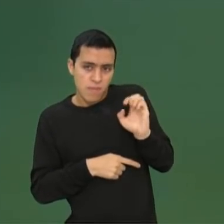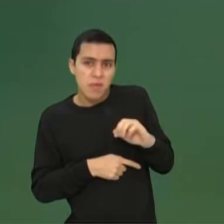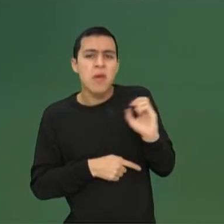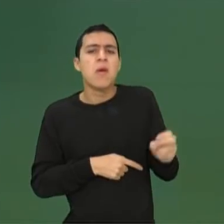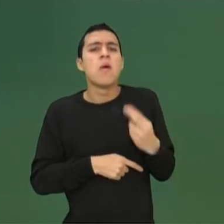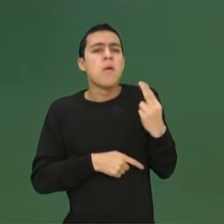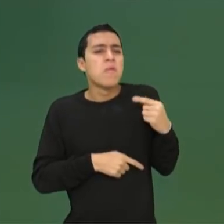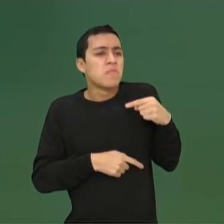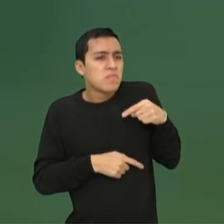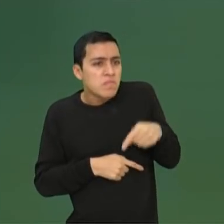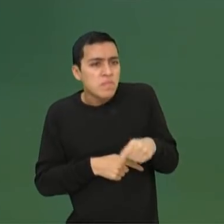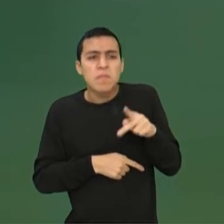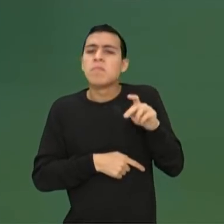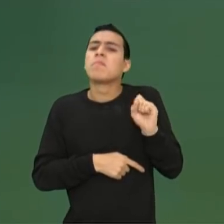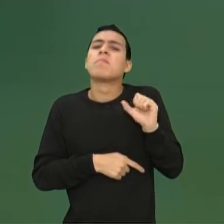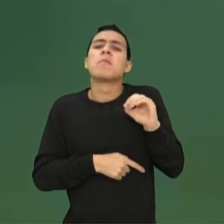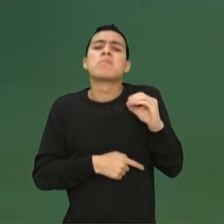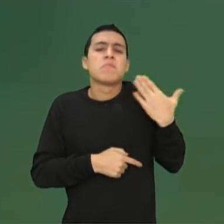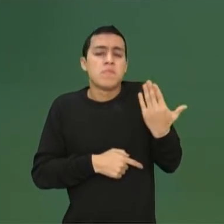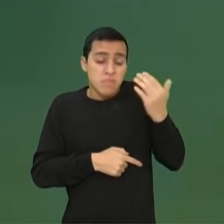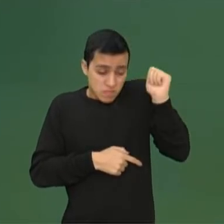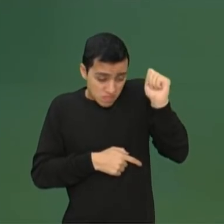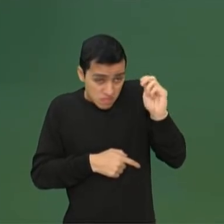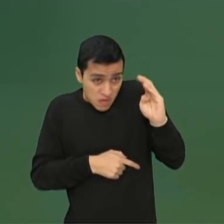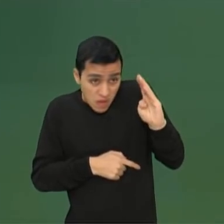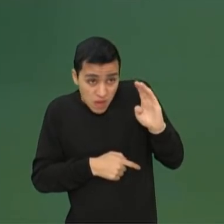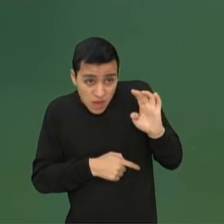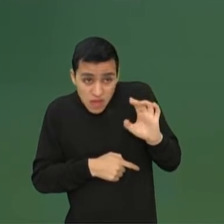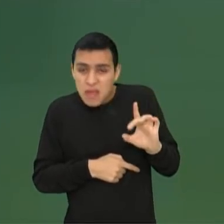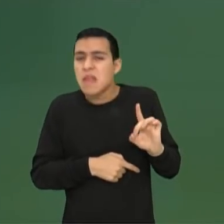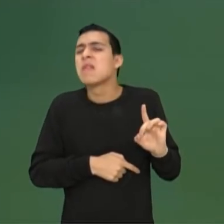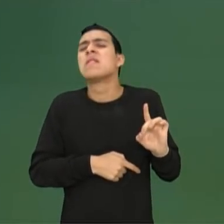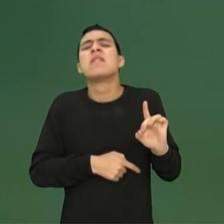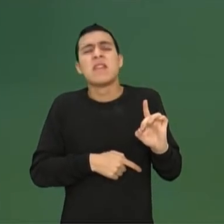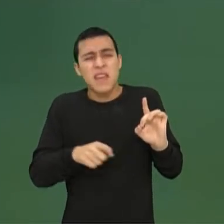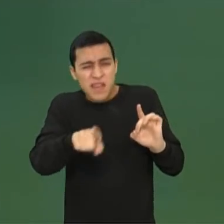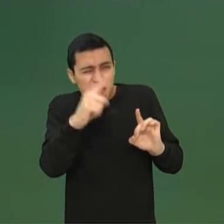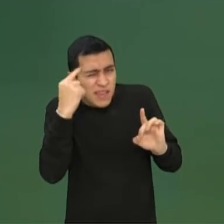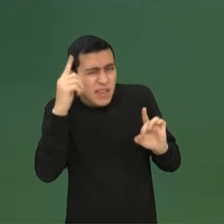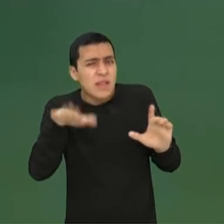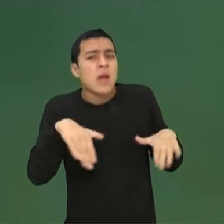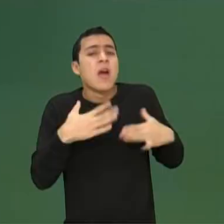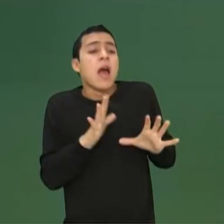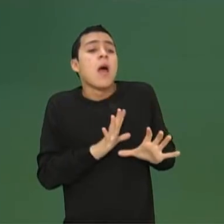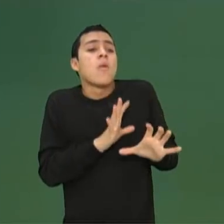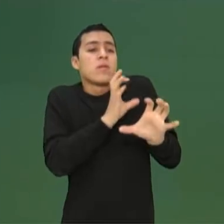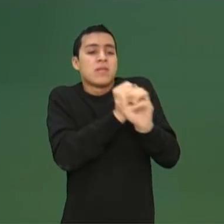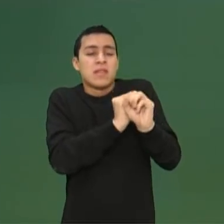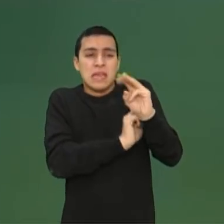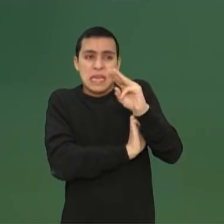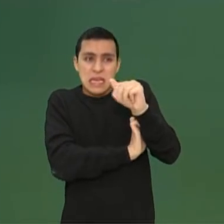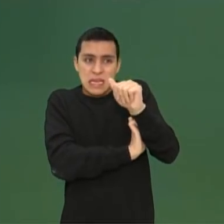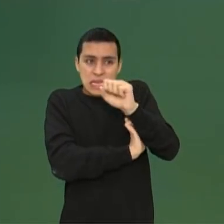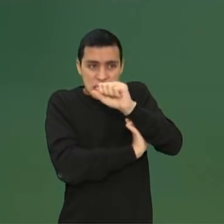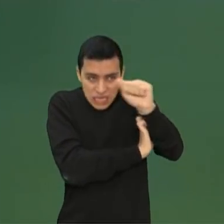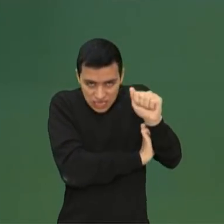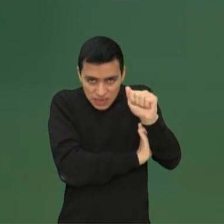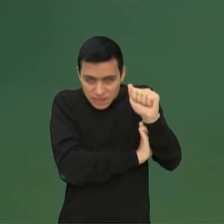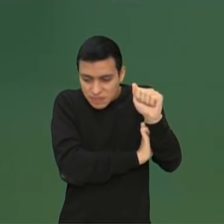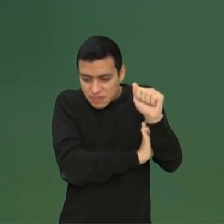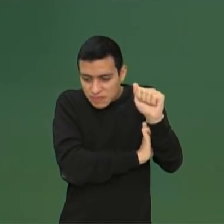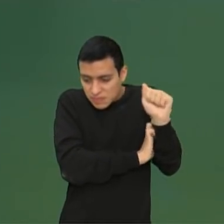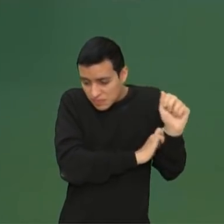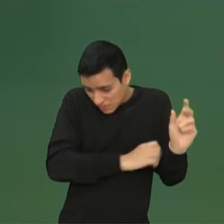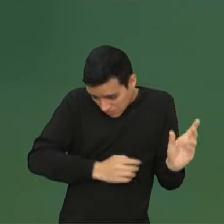Ou será que é peso? Então pensa comigo, a quantidade de massa, coloco